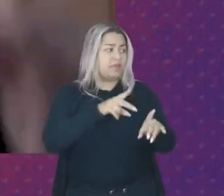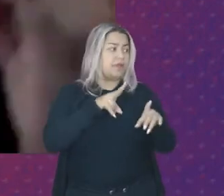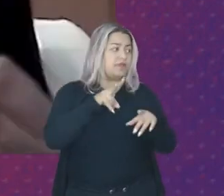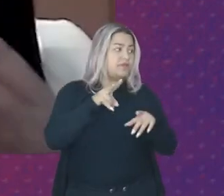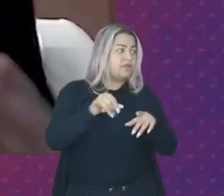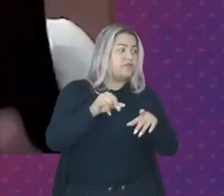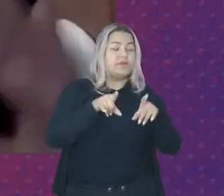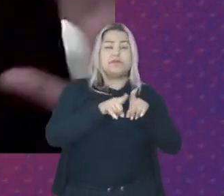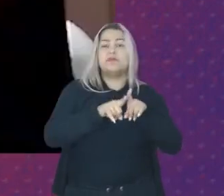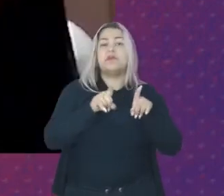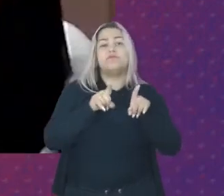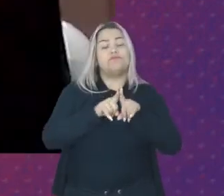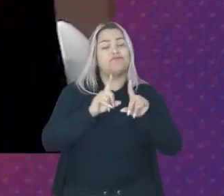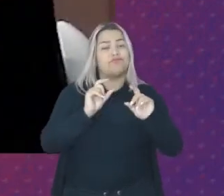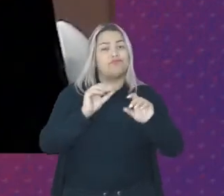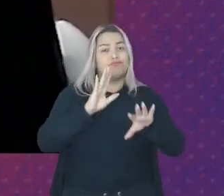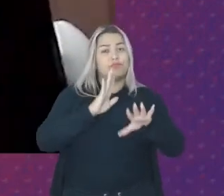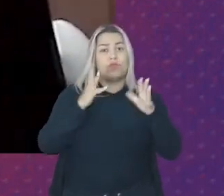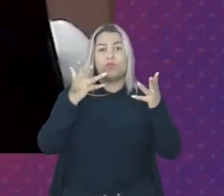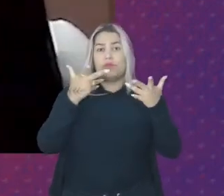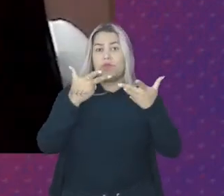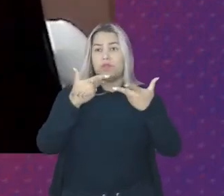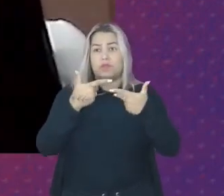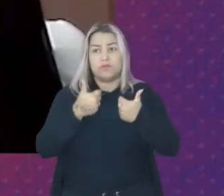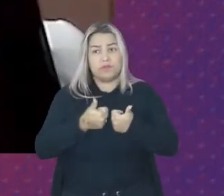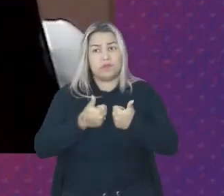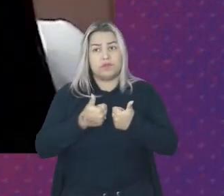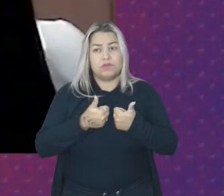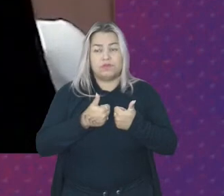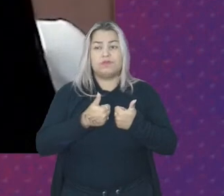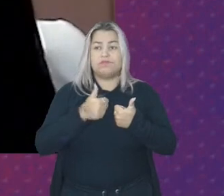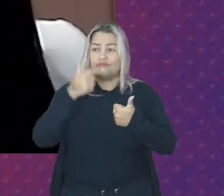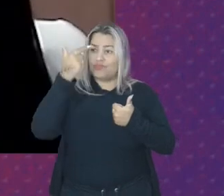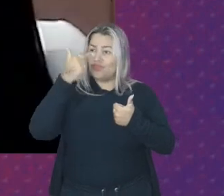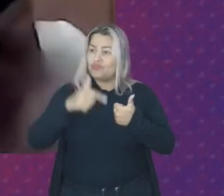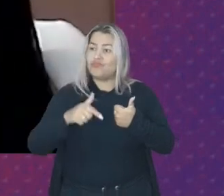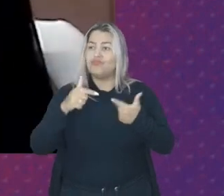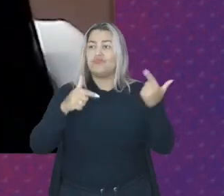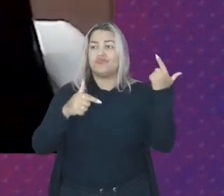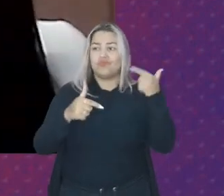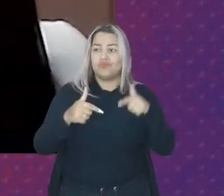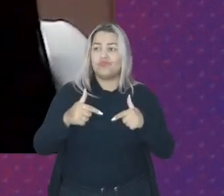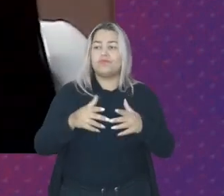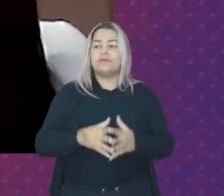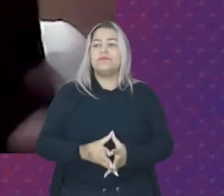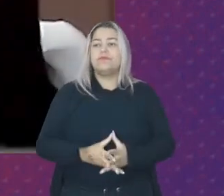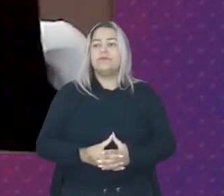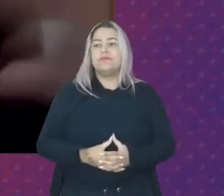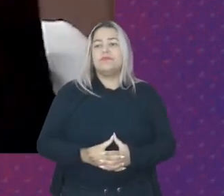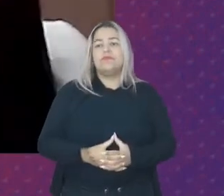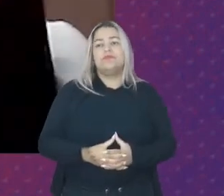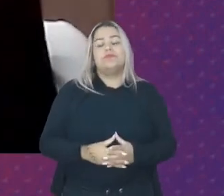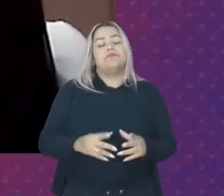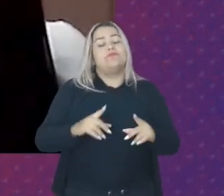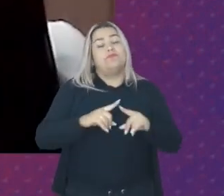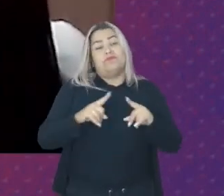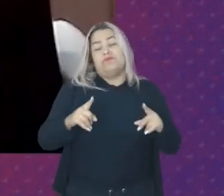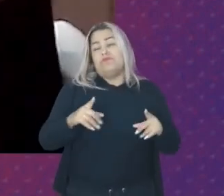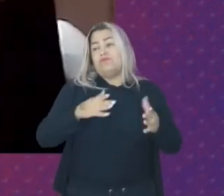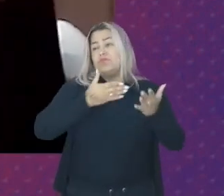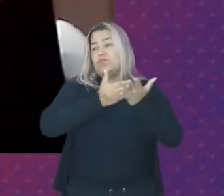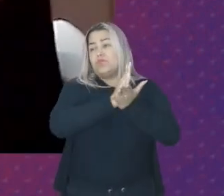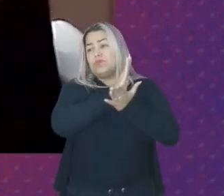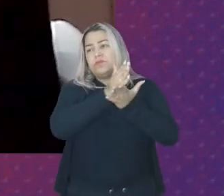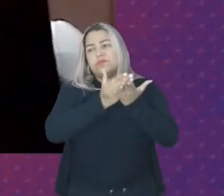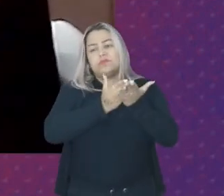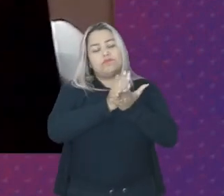ela vai ter a ver com as maravilhas de você ser repetitivo, Muita gente diz assim, Dani, mas não é muito chato se eu